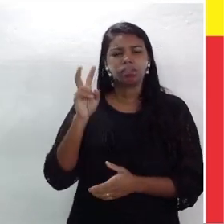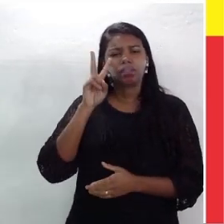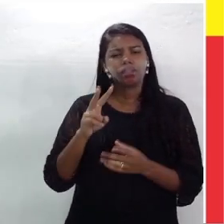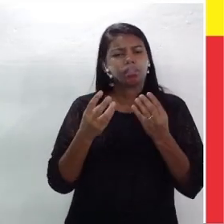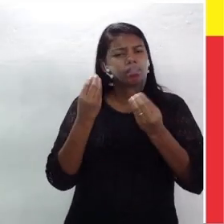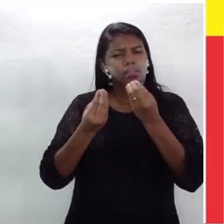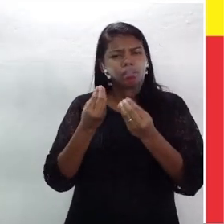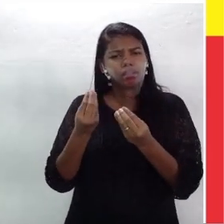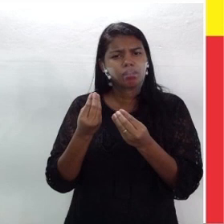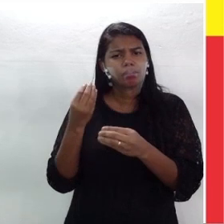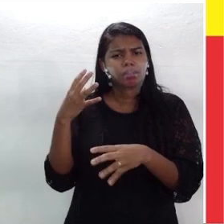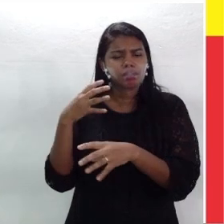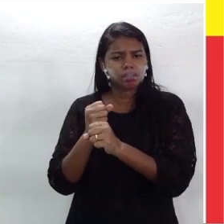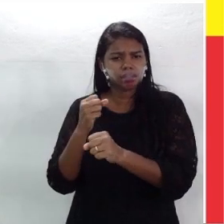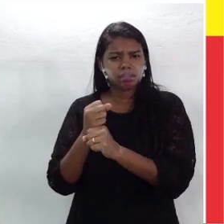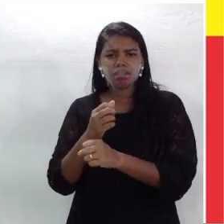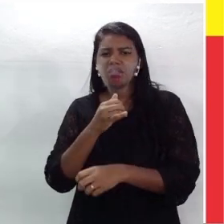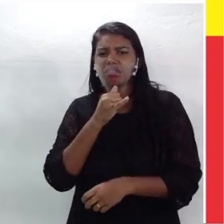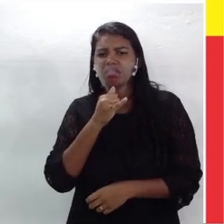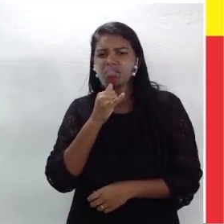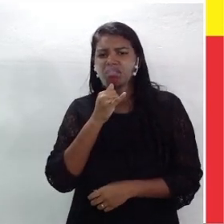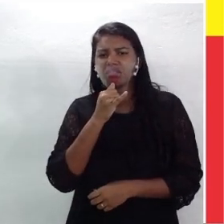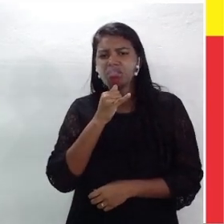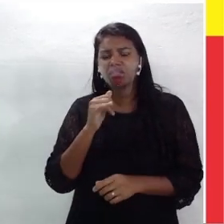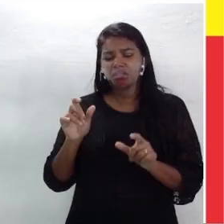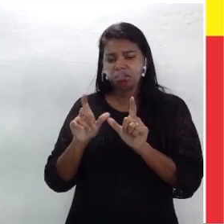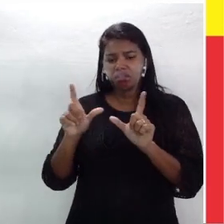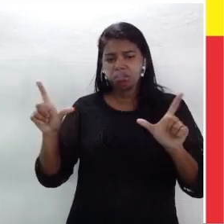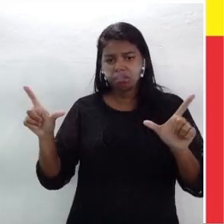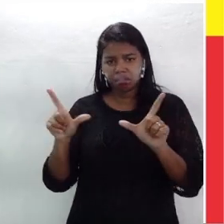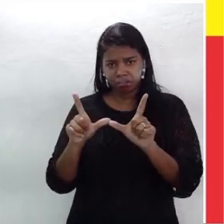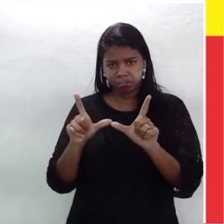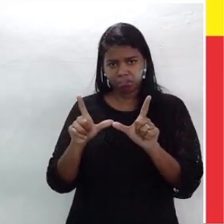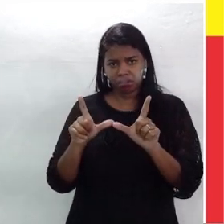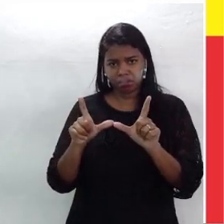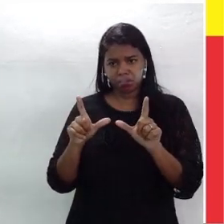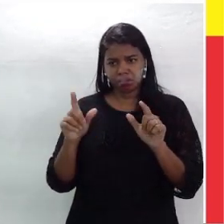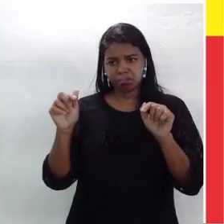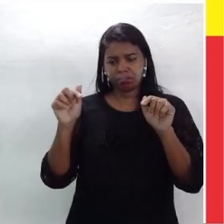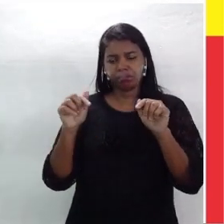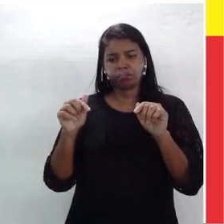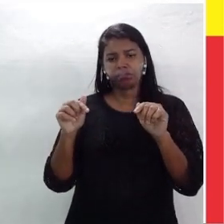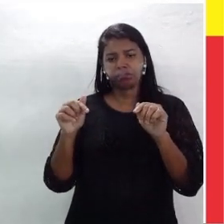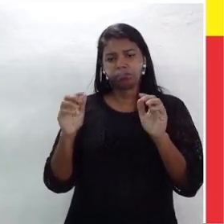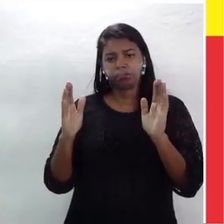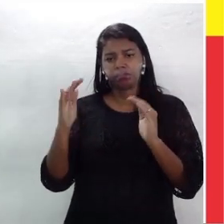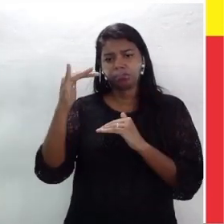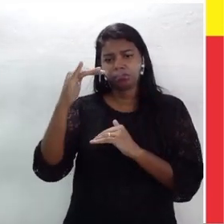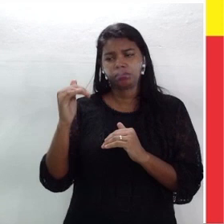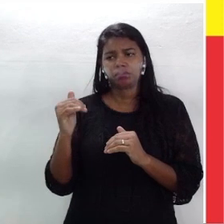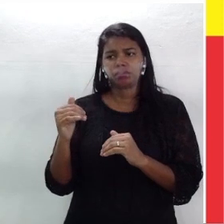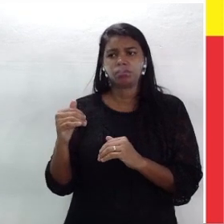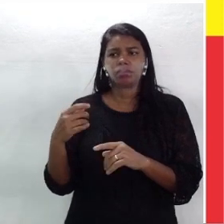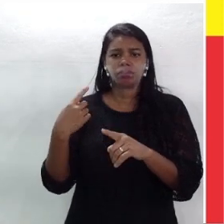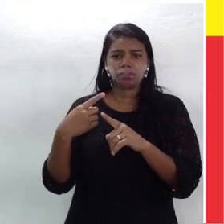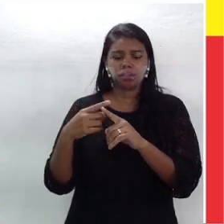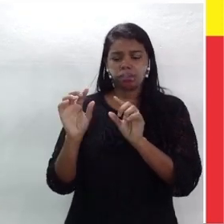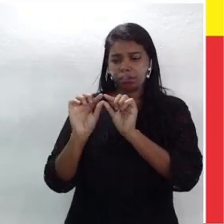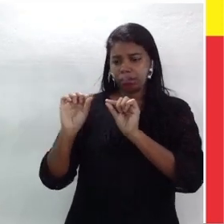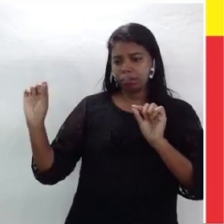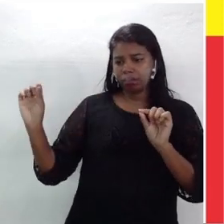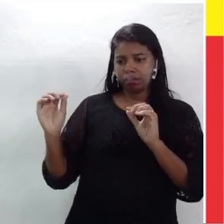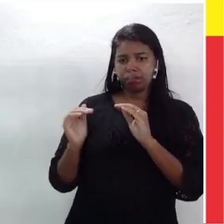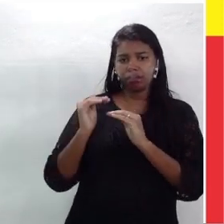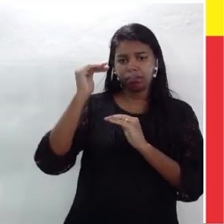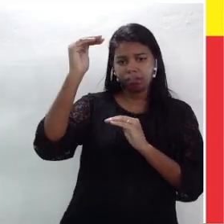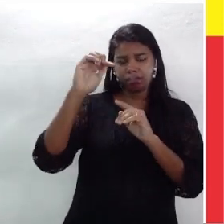se calcula o volume de um cubo. Ou seja, é só multiplicar o lado dele elevado